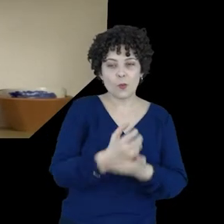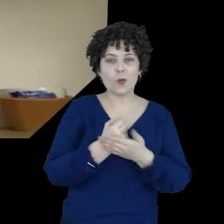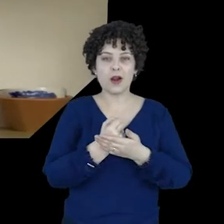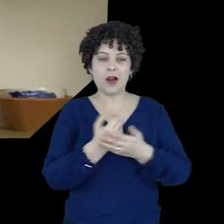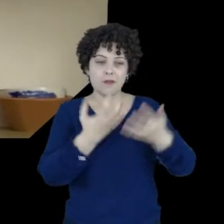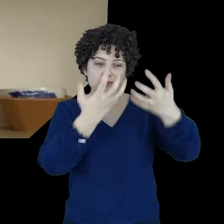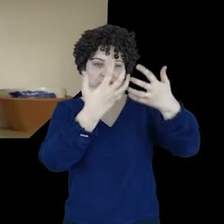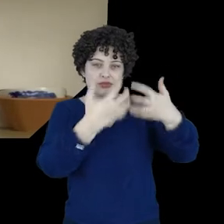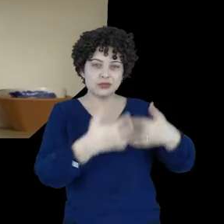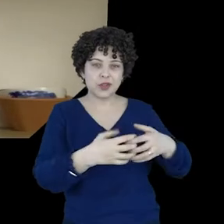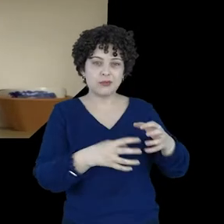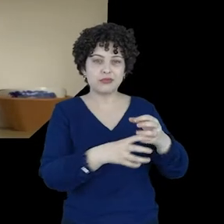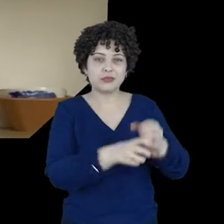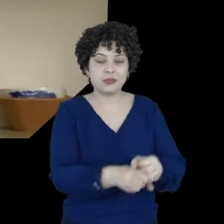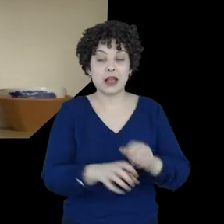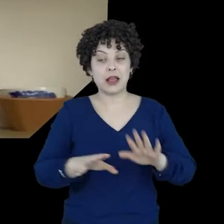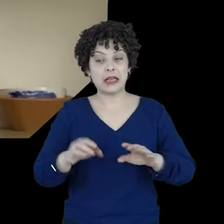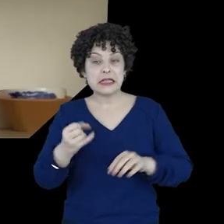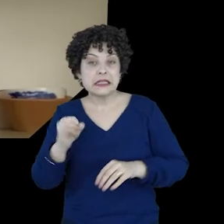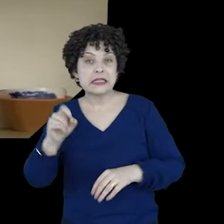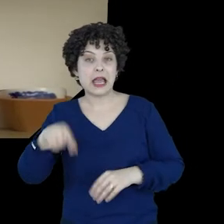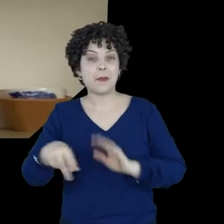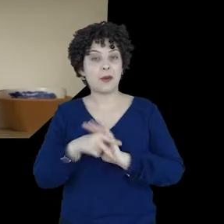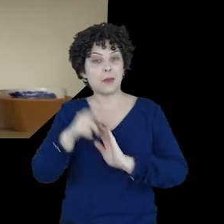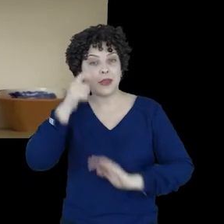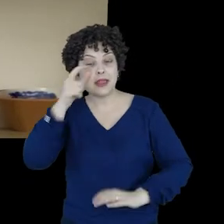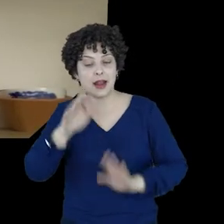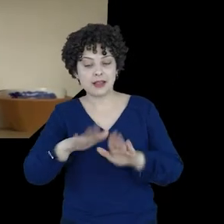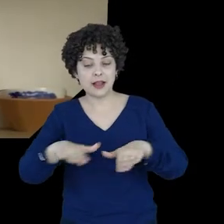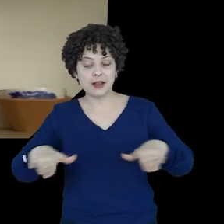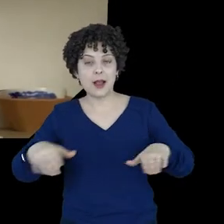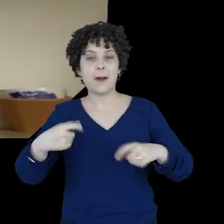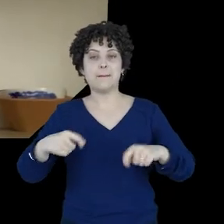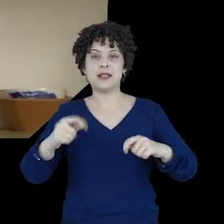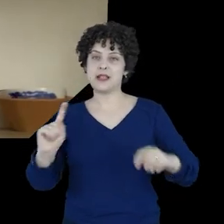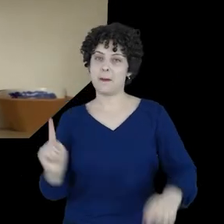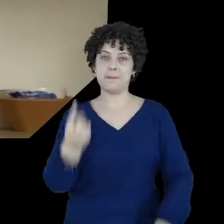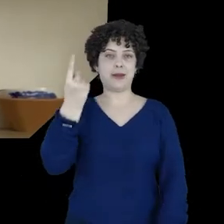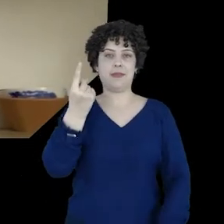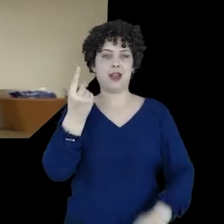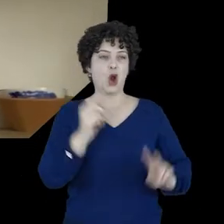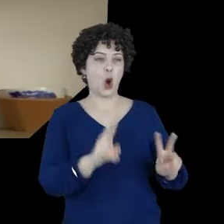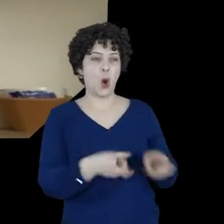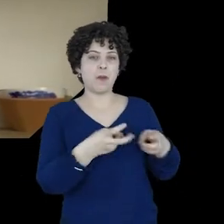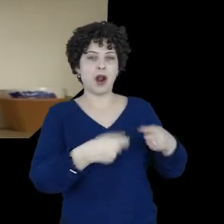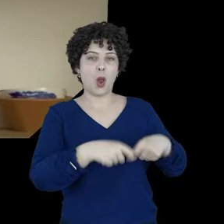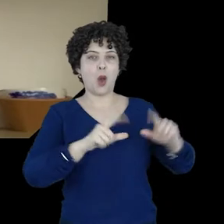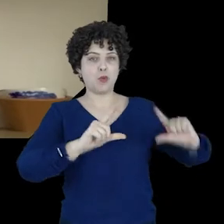processados quando se tratar do seu melhor interesse. E o melhor interesse das crianças deve superar os interesses comerciais.